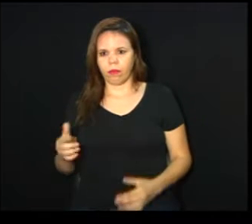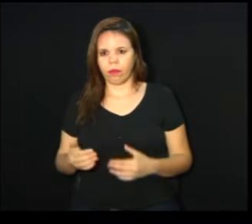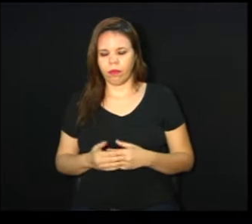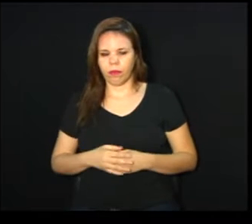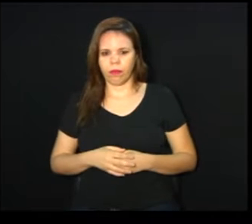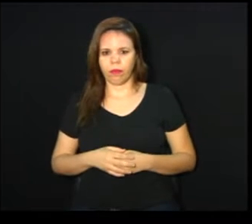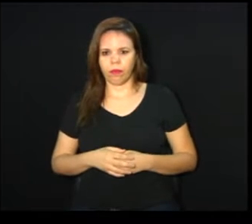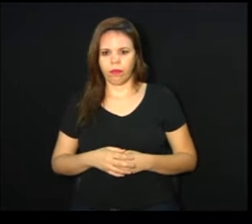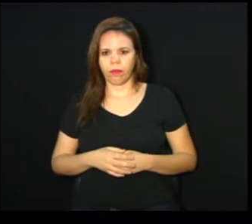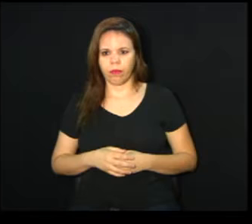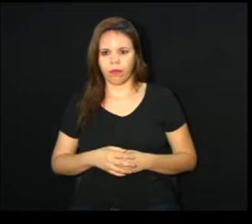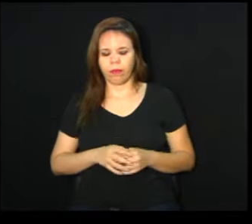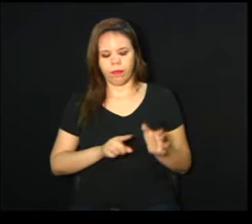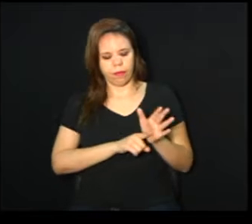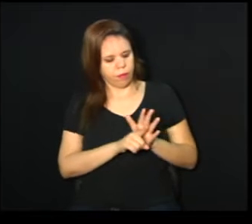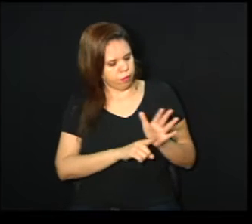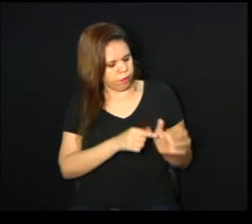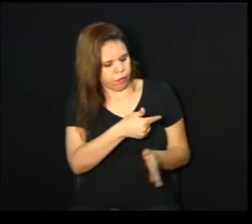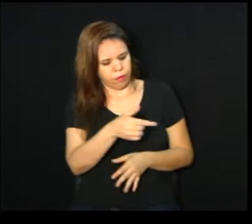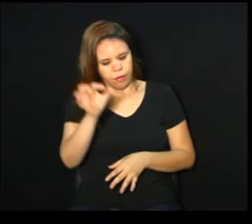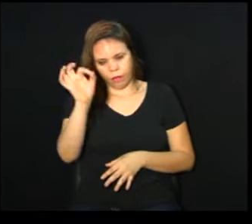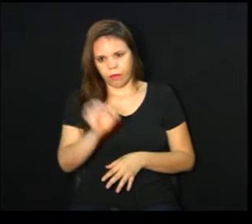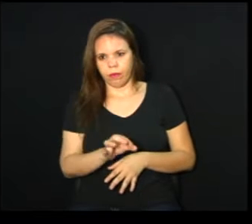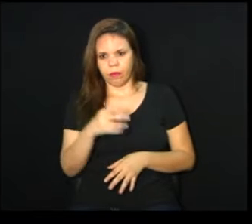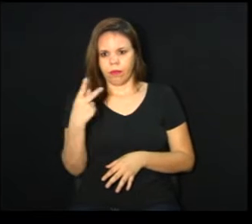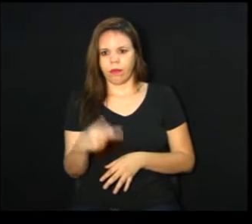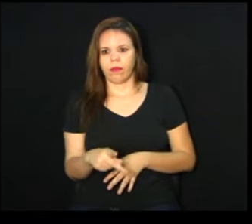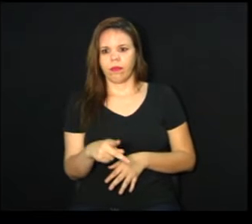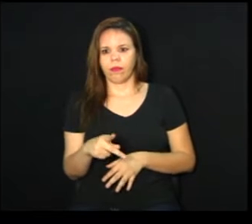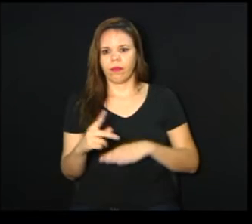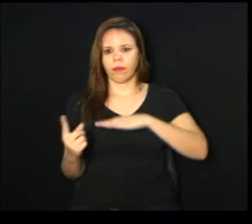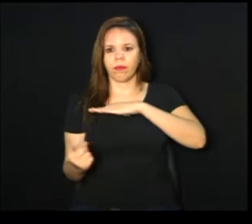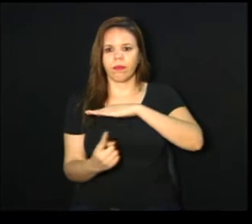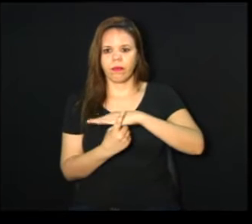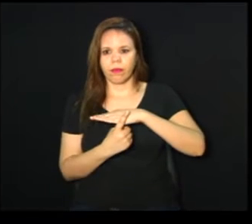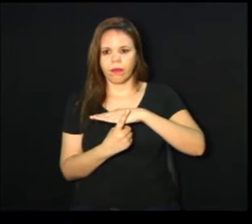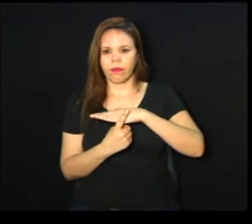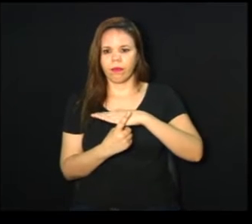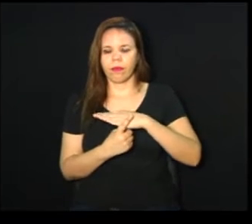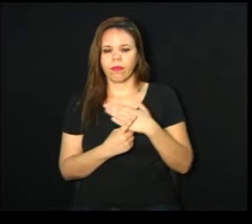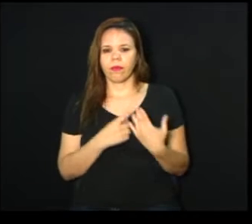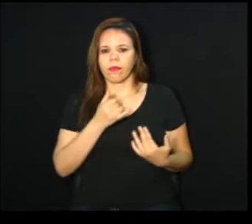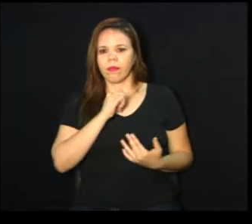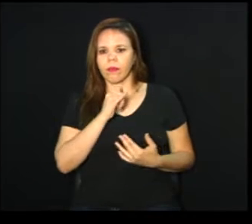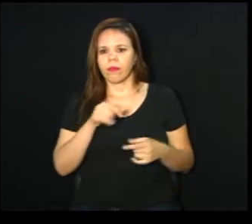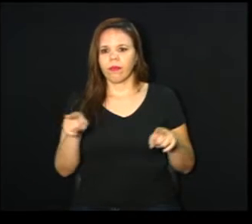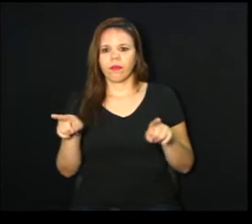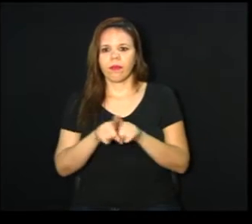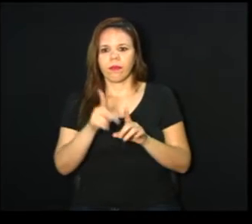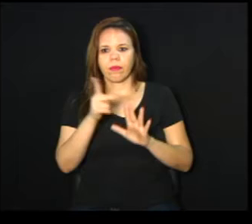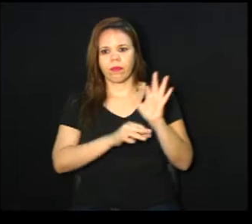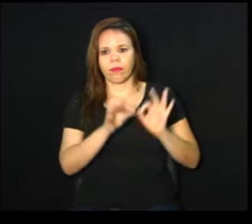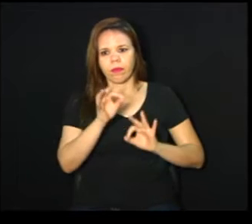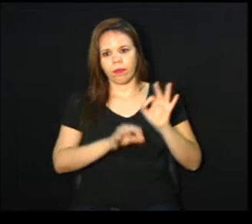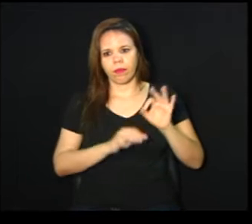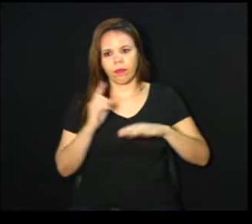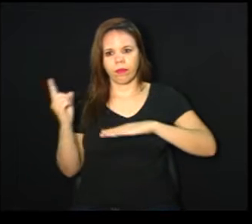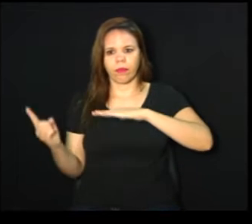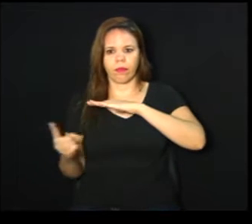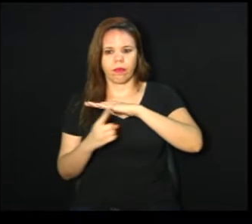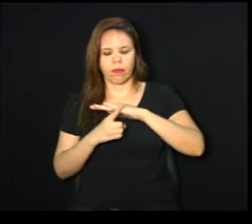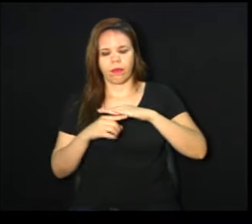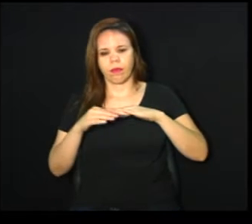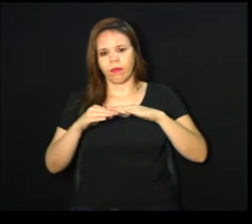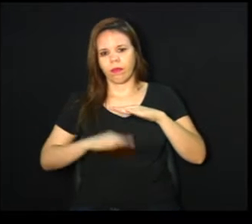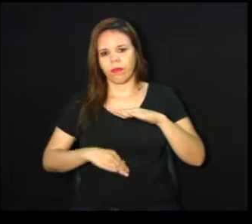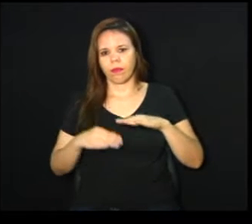de medição de 100% de seus consumidores de alta tensão e também um projeto piloto para os consumidores de baixa